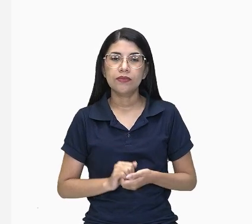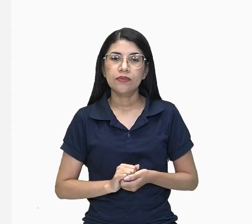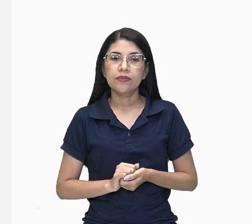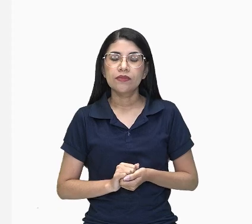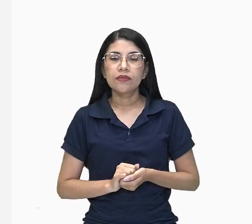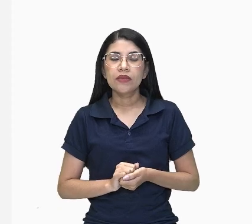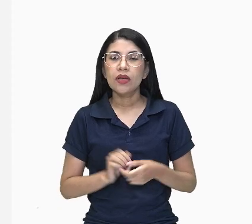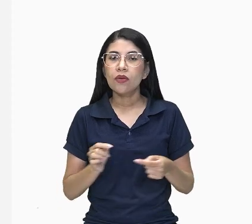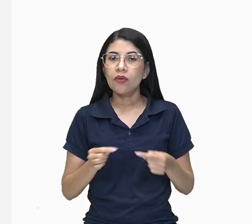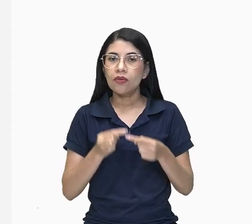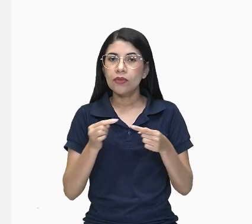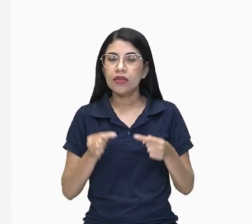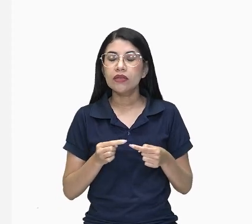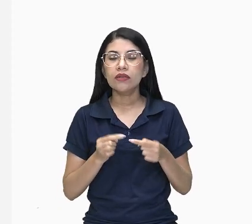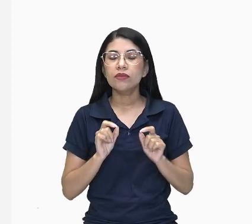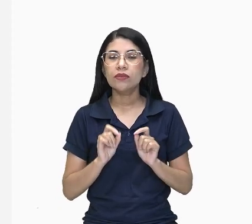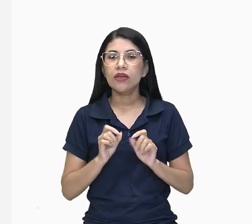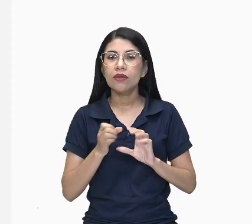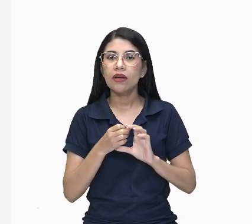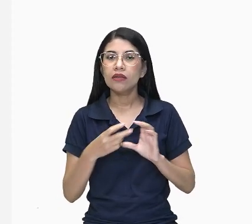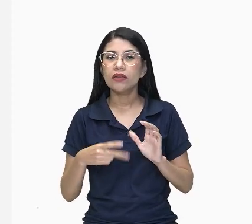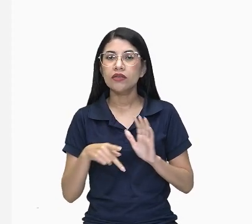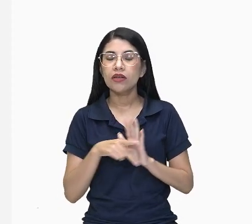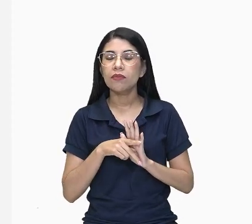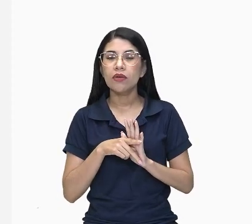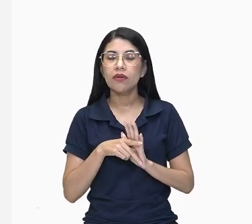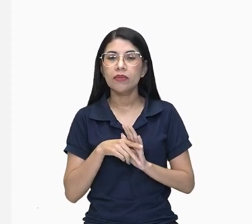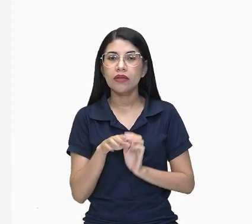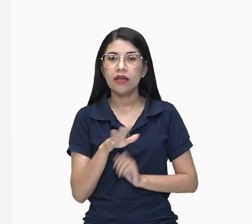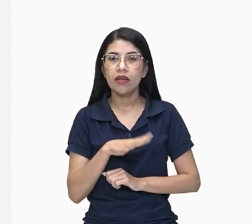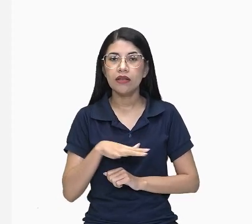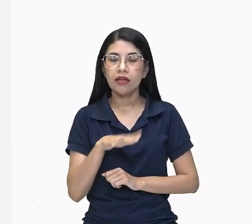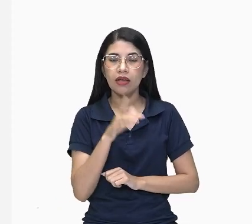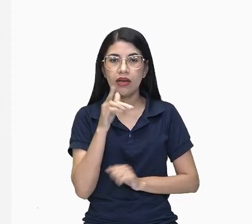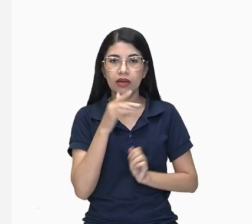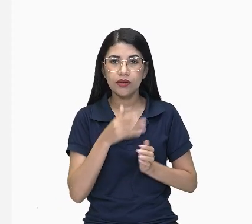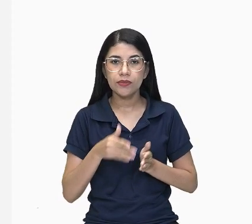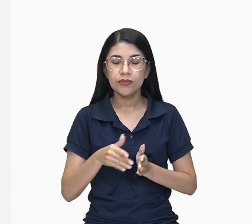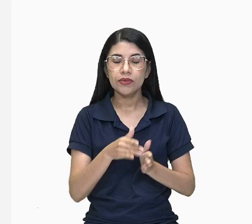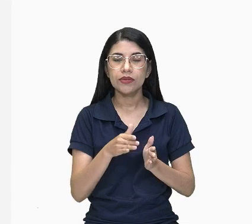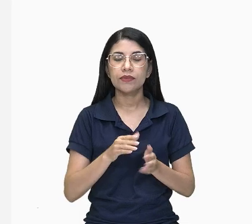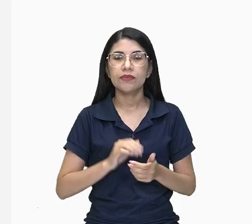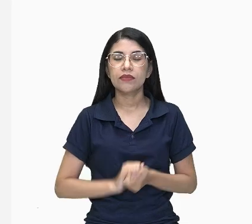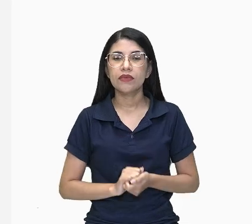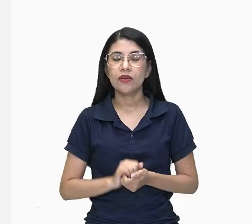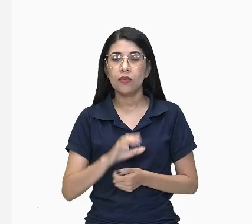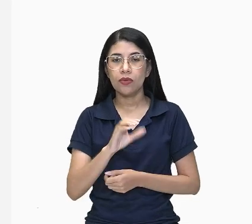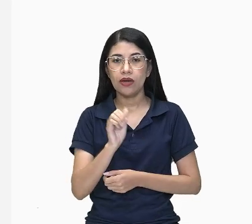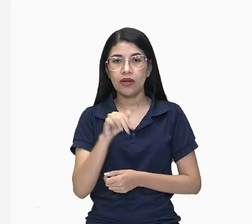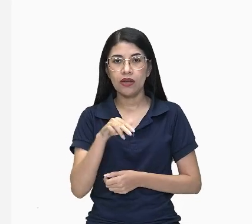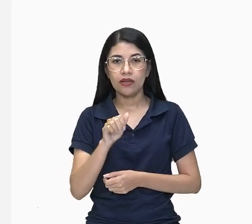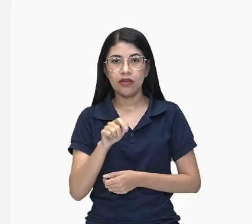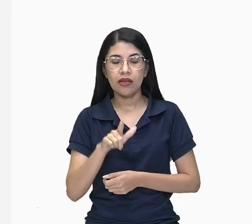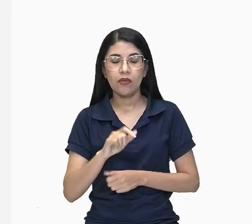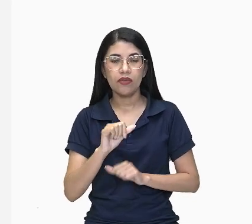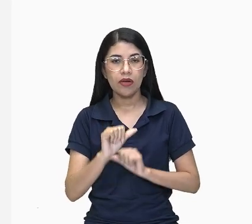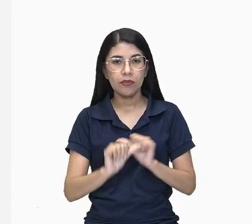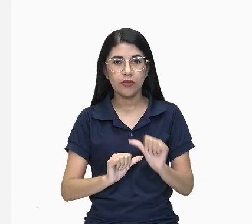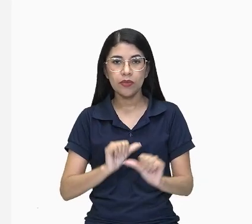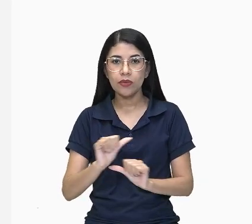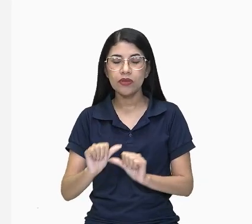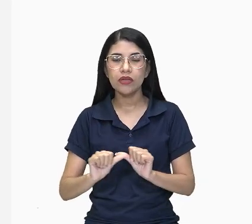de acordo com o perfil longitudinal dos rios. Então, o canal do rio, ele muda constantemente